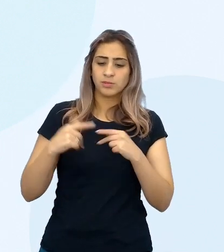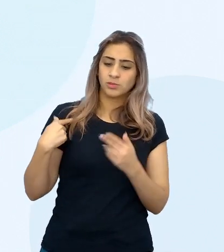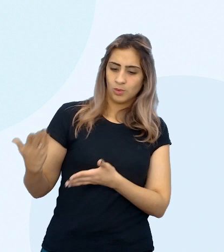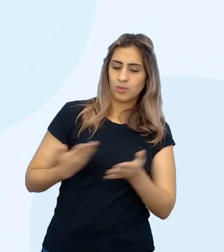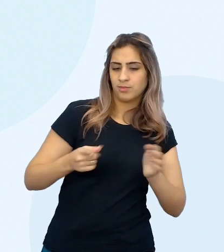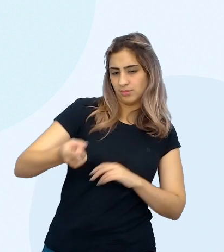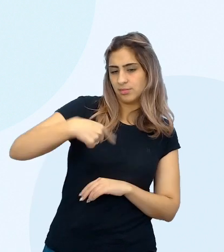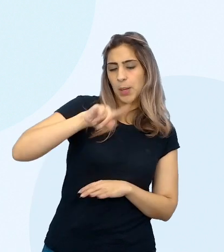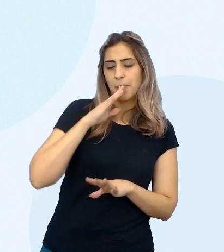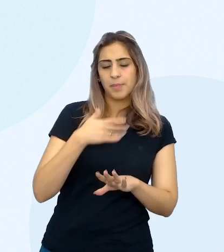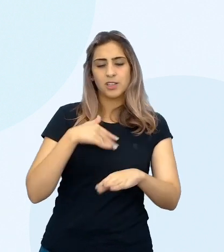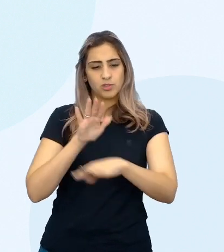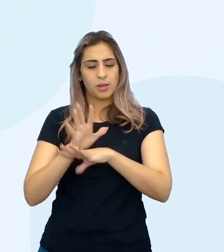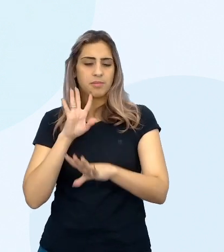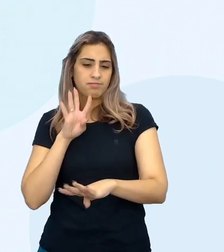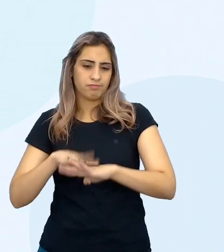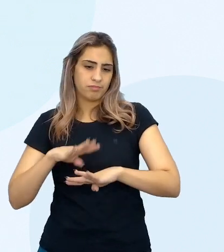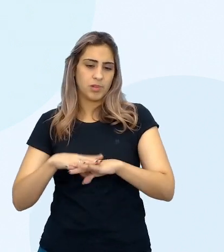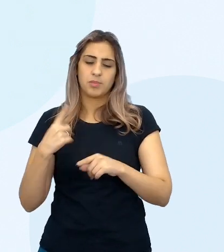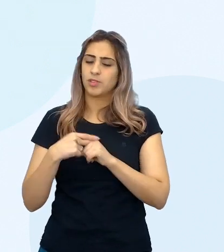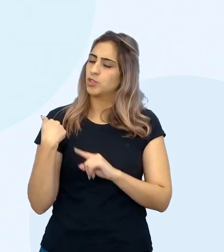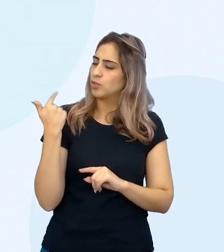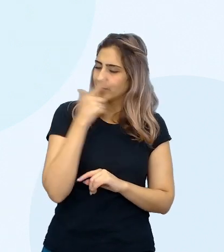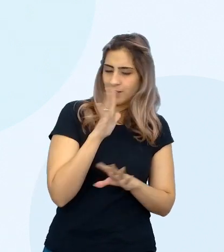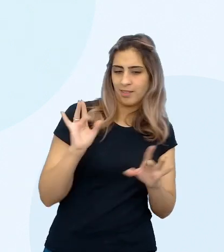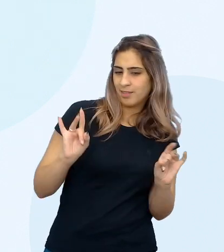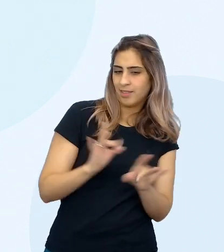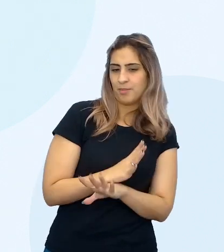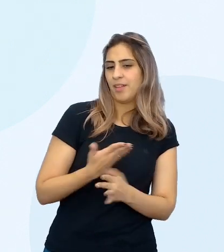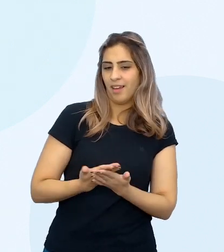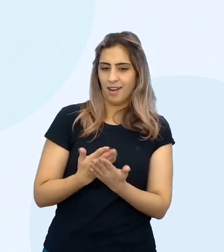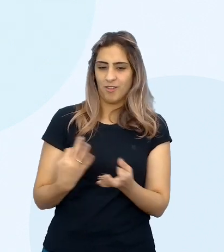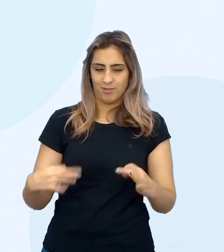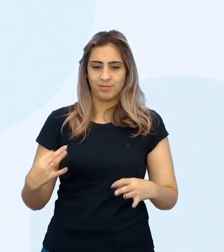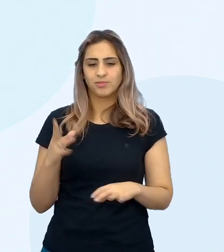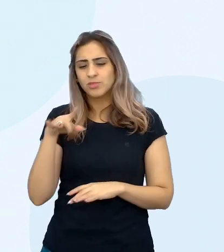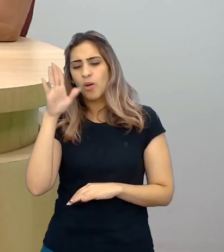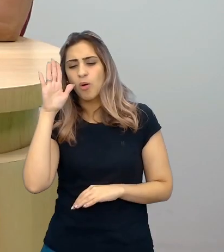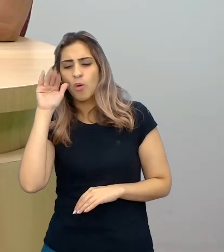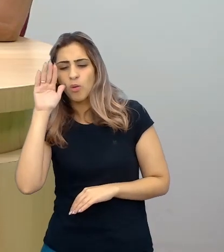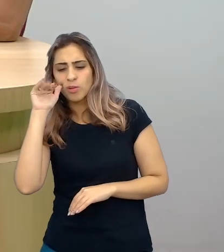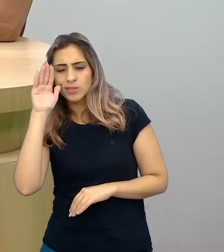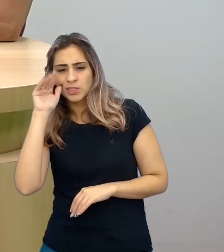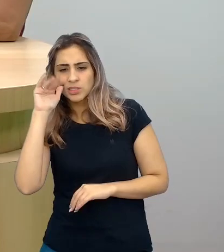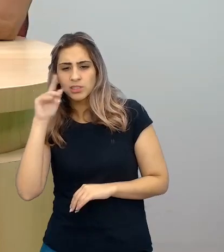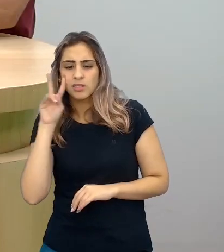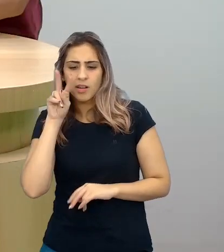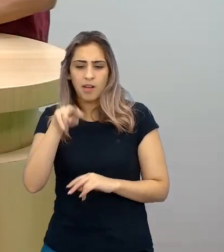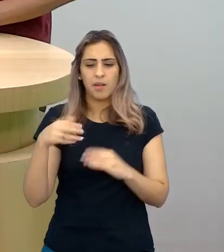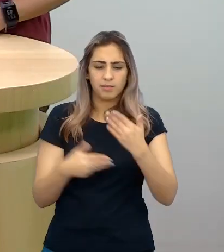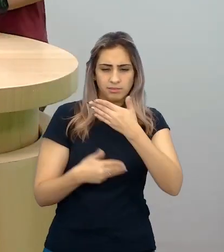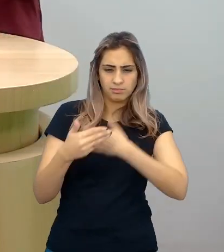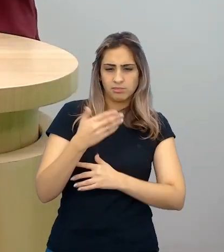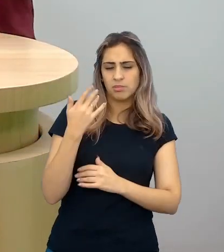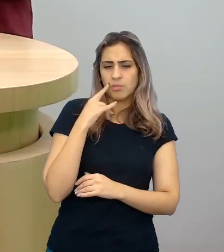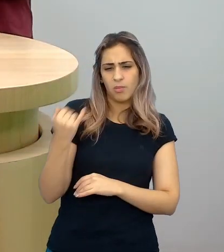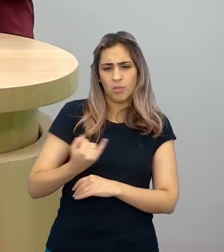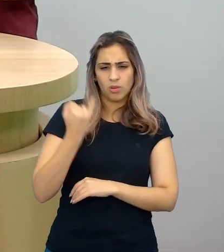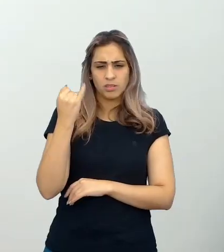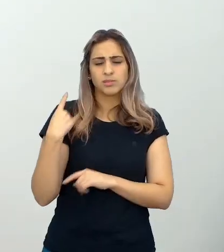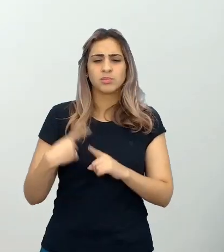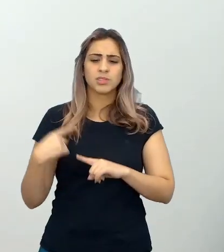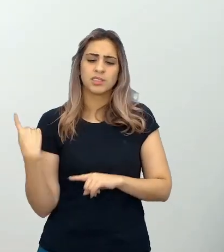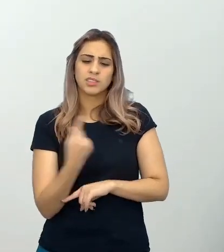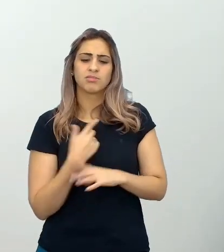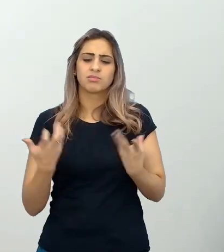você, para você me ajudar nessa soma, porque senão a gente não termina a aula. Posso falar Tá só bom? uma curiosidade? Pode. Hoje eu estava lendo um artigo interessante, vocês dizem, poxa vida, mas para que a